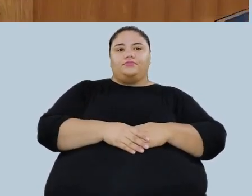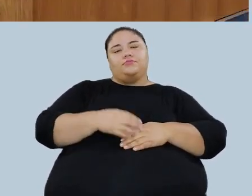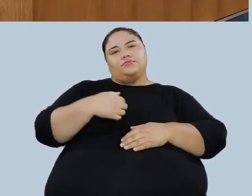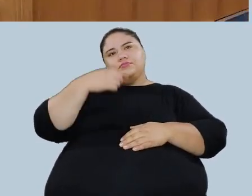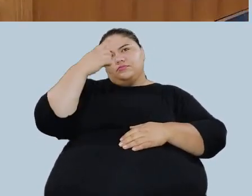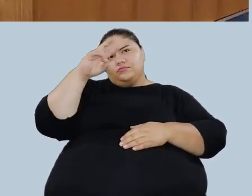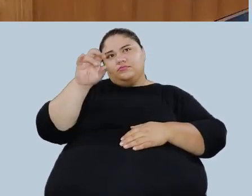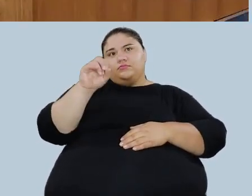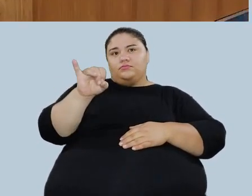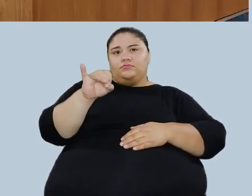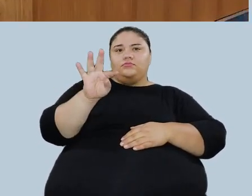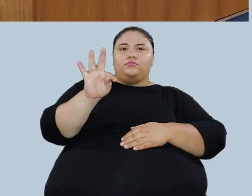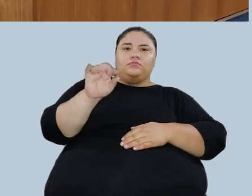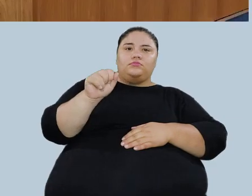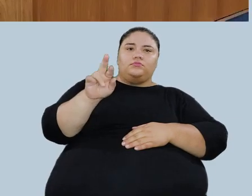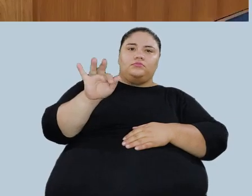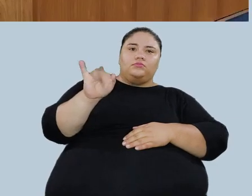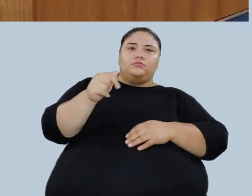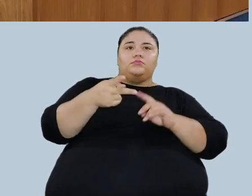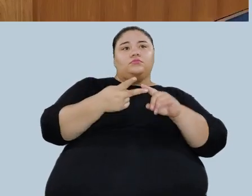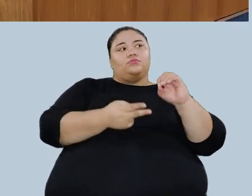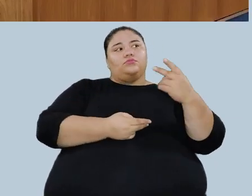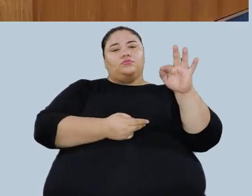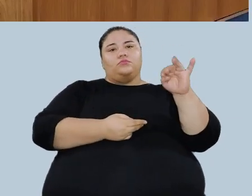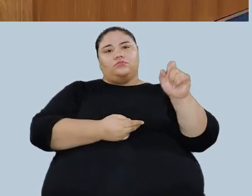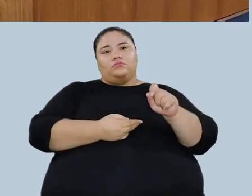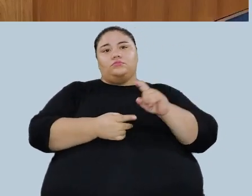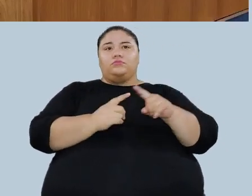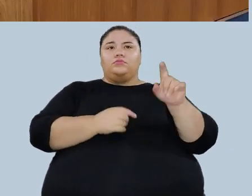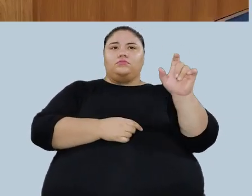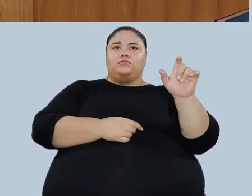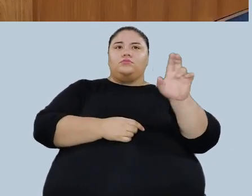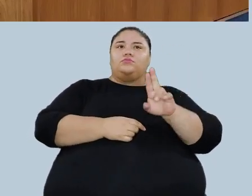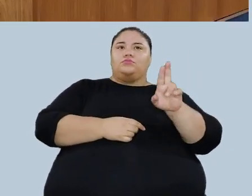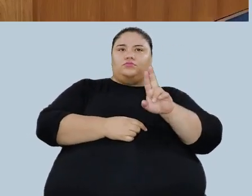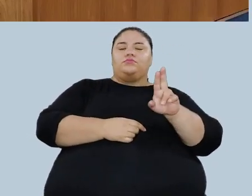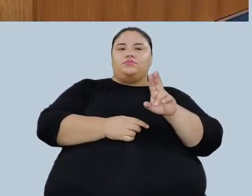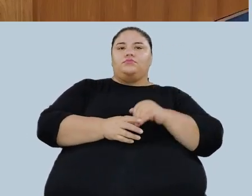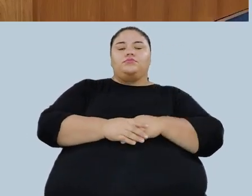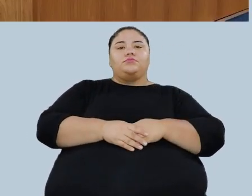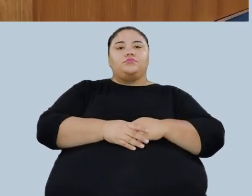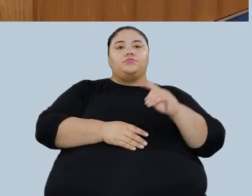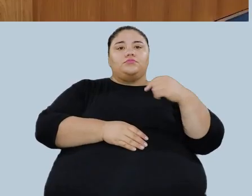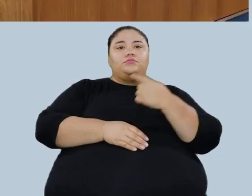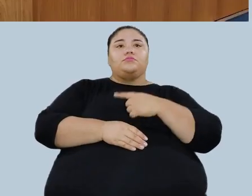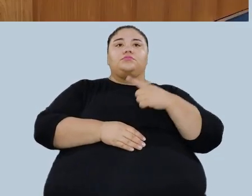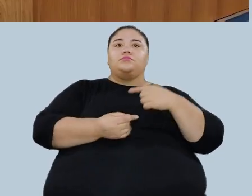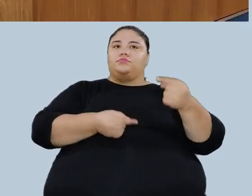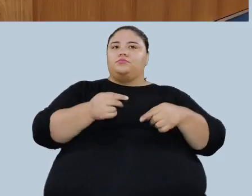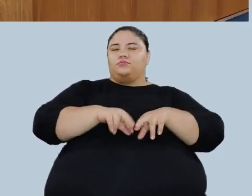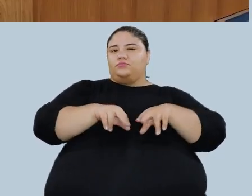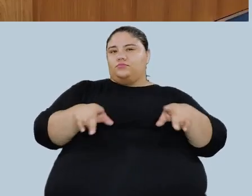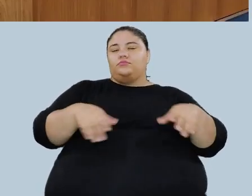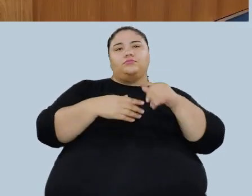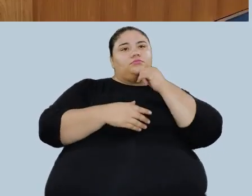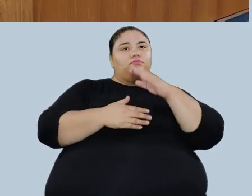agora eu não me lembro se exatamente é tarifa ou taxa. Mas você veja, são Os bancos usam a palavra tarifa. tarifa, né? Então, nós teremos aí muitas